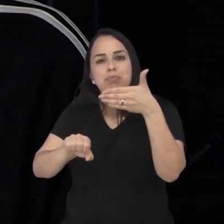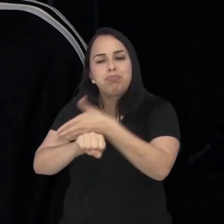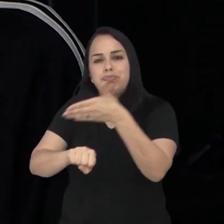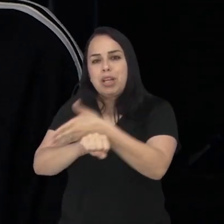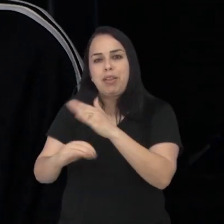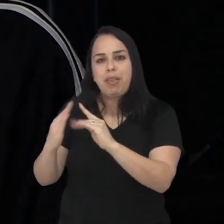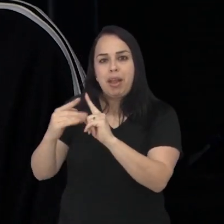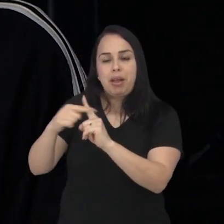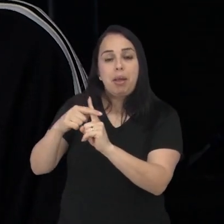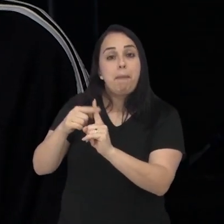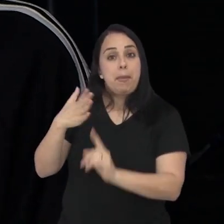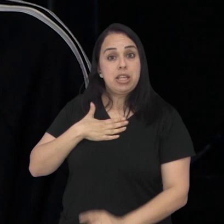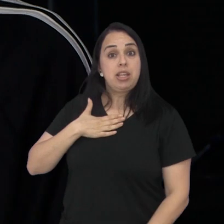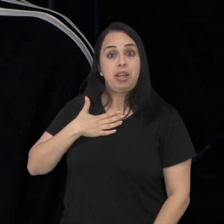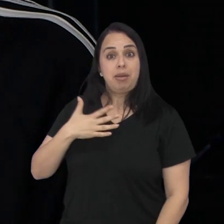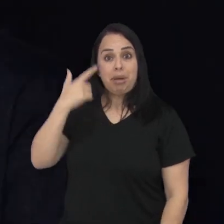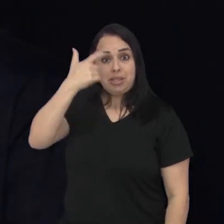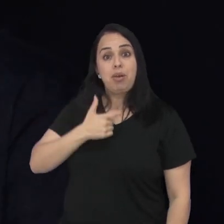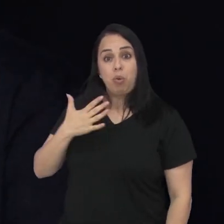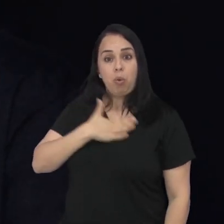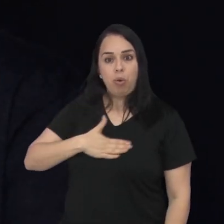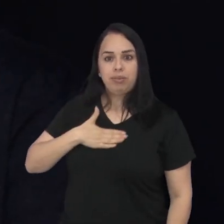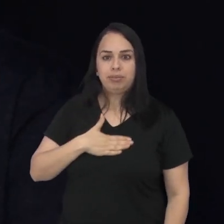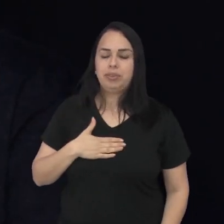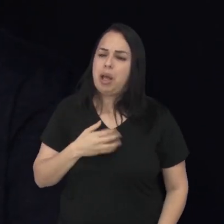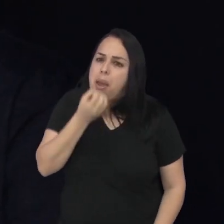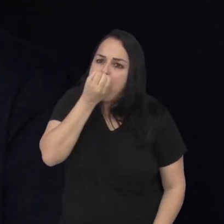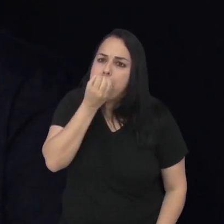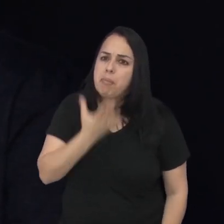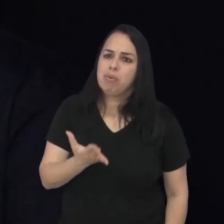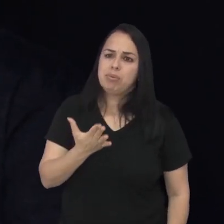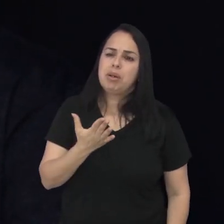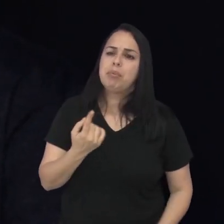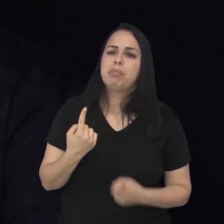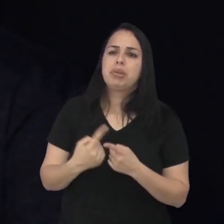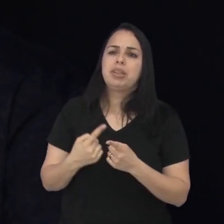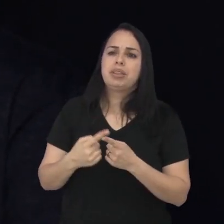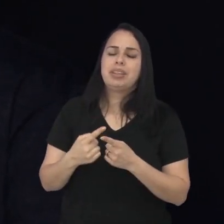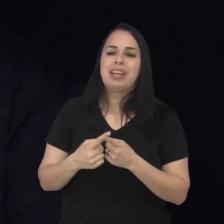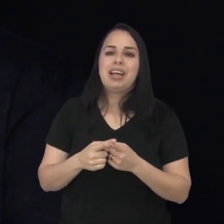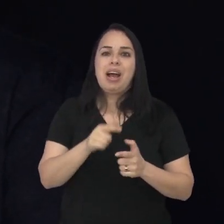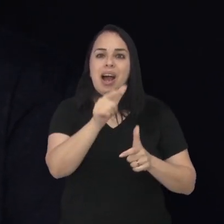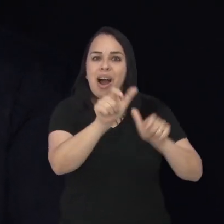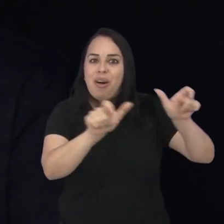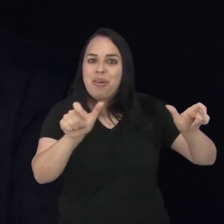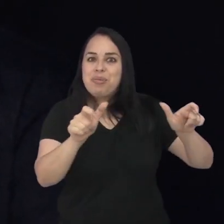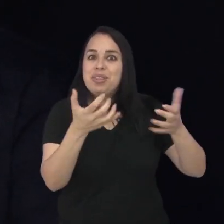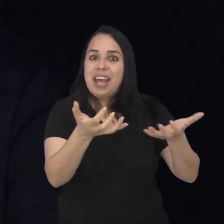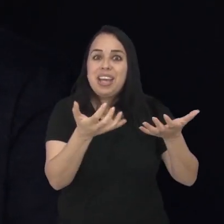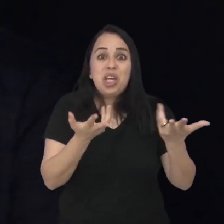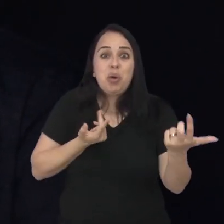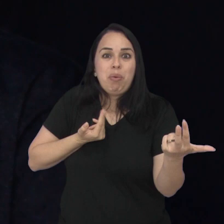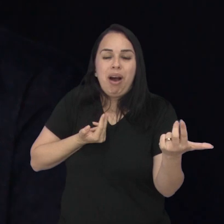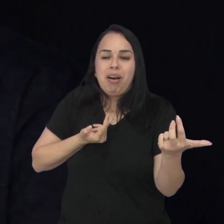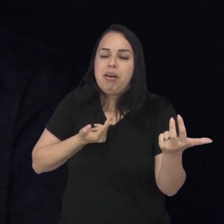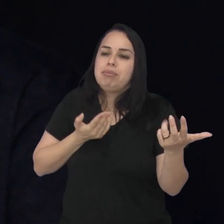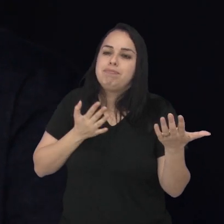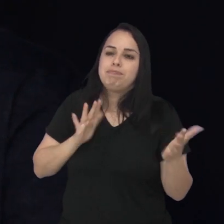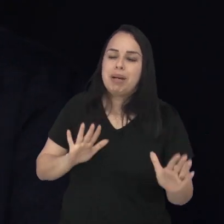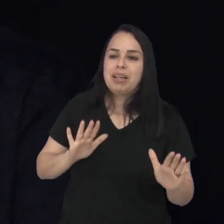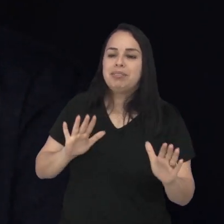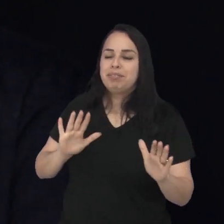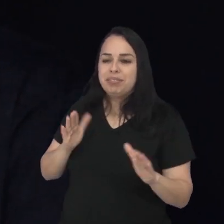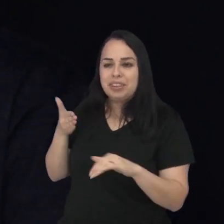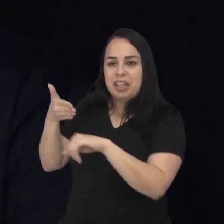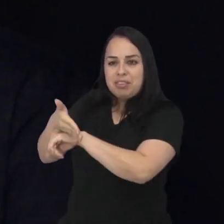aqui participando do corpo da igreja, né? É uma honra, né? Porque muitos queriam estar aqui no meu lugar, né? Mas é